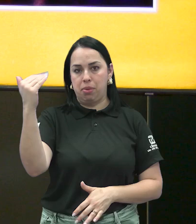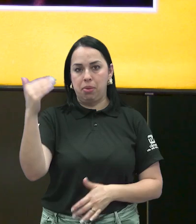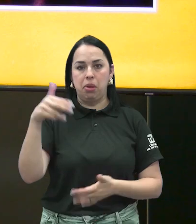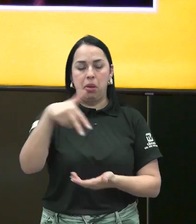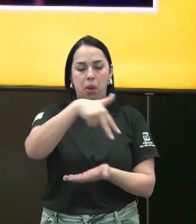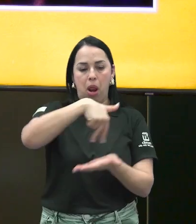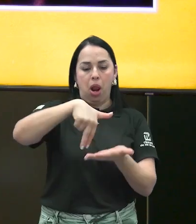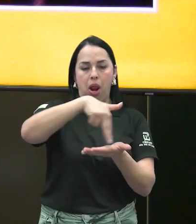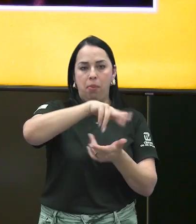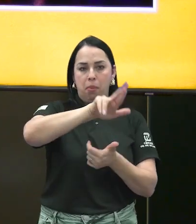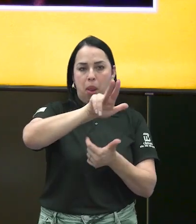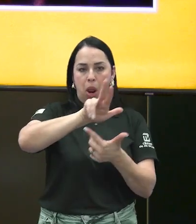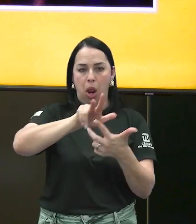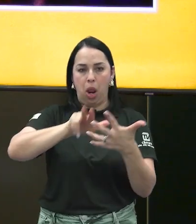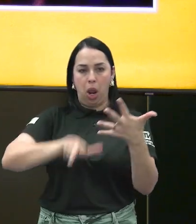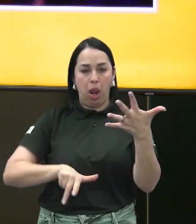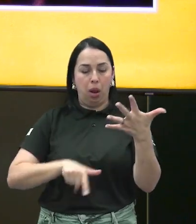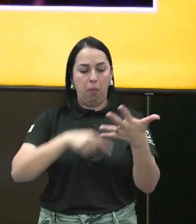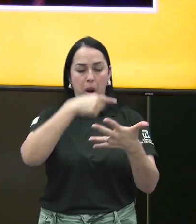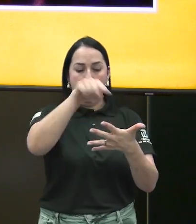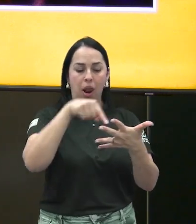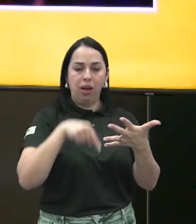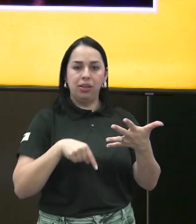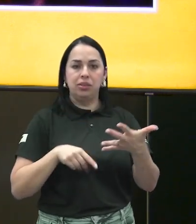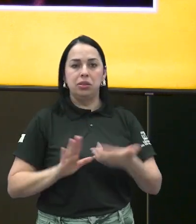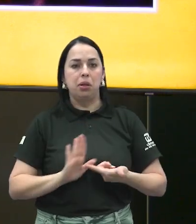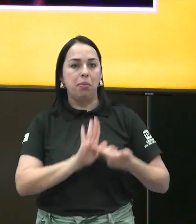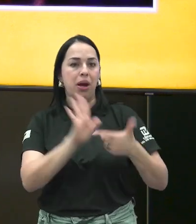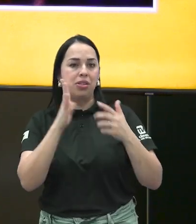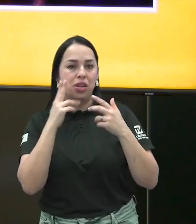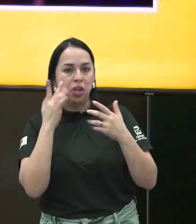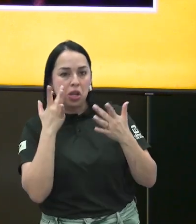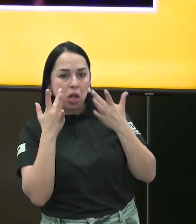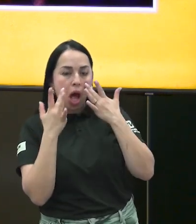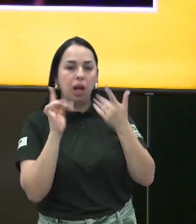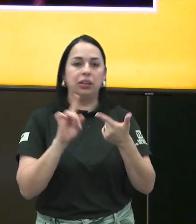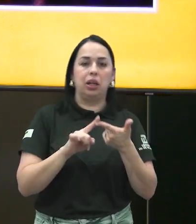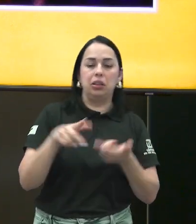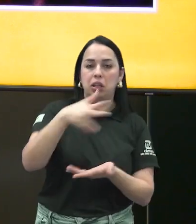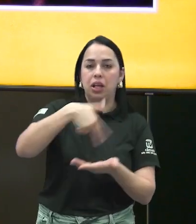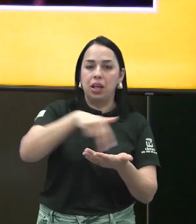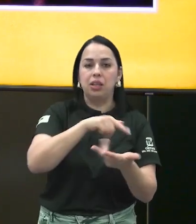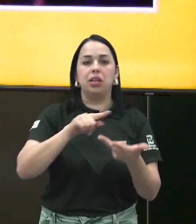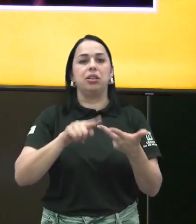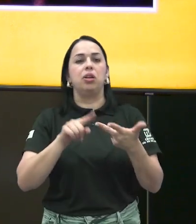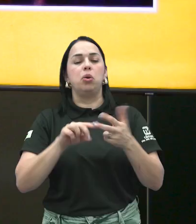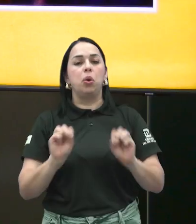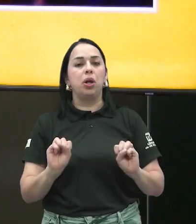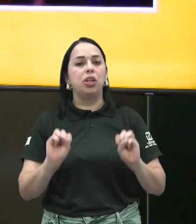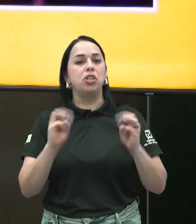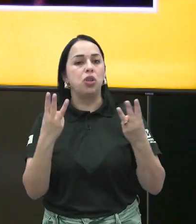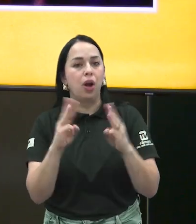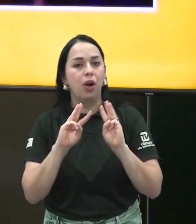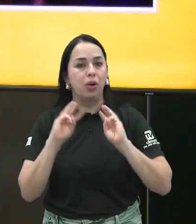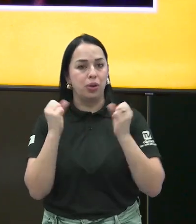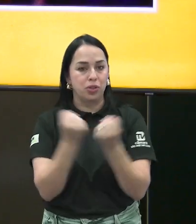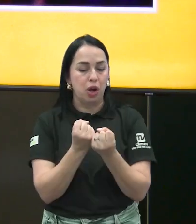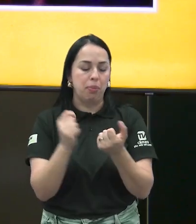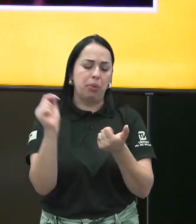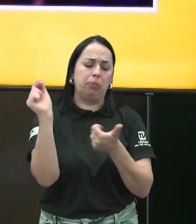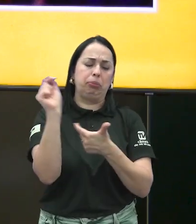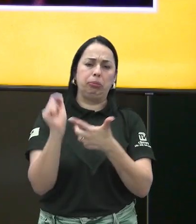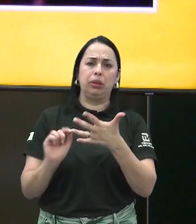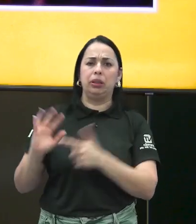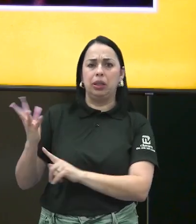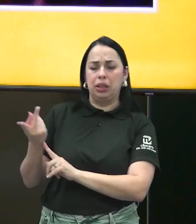celebra a diversidade de estilos do clássico ao urbano através de espetáculos, workshops, mostras e intervenções artísticas